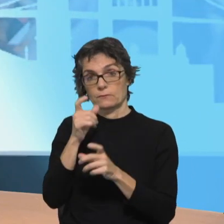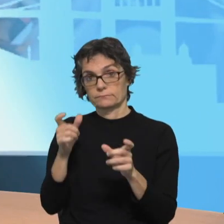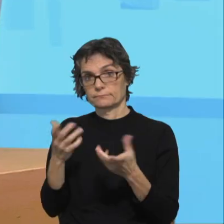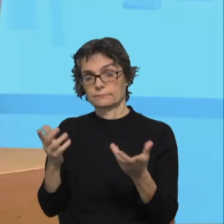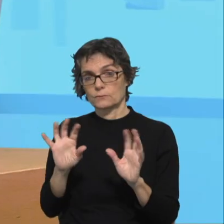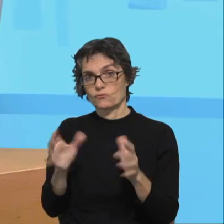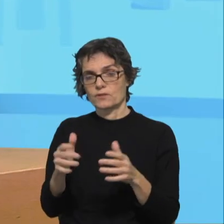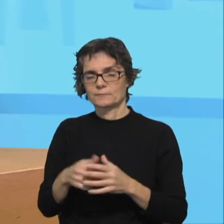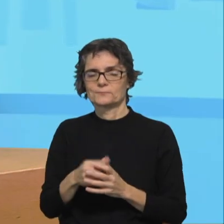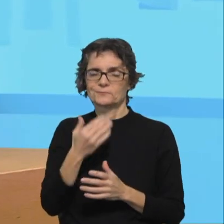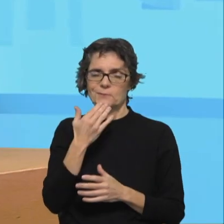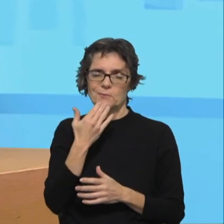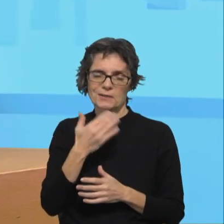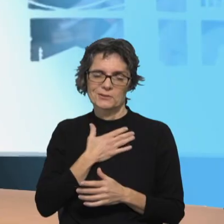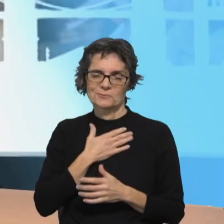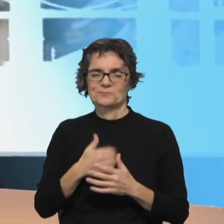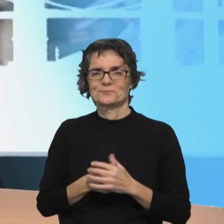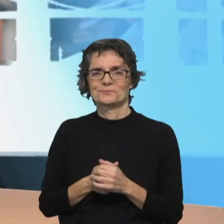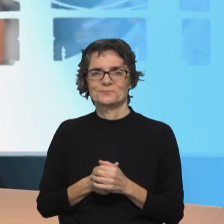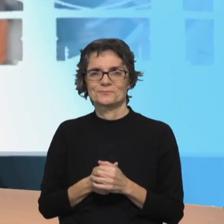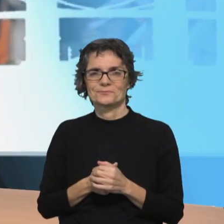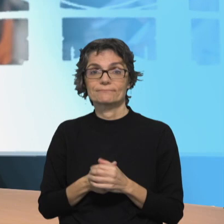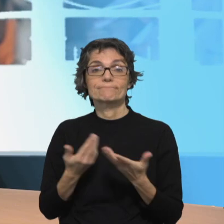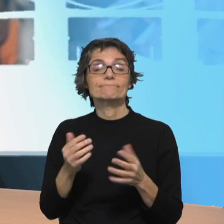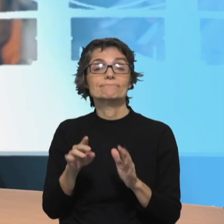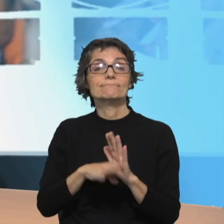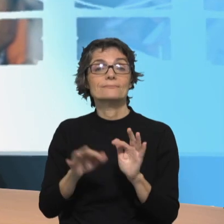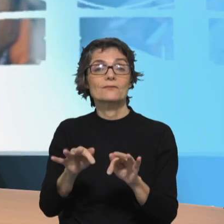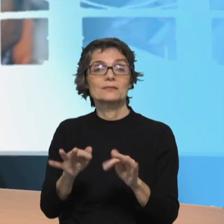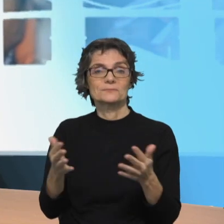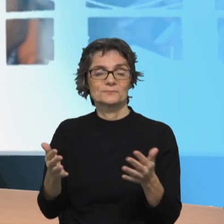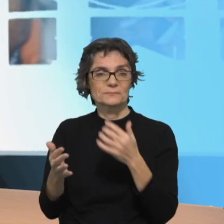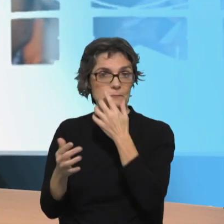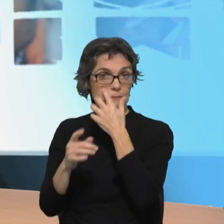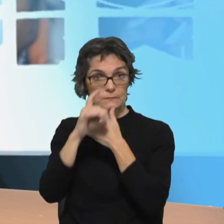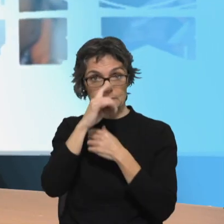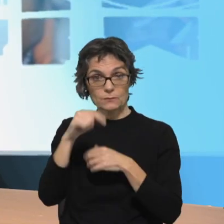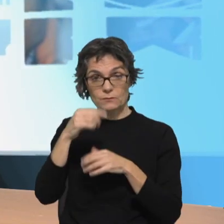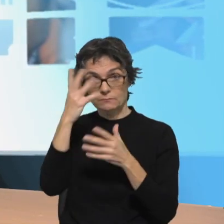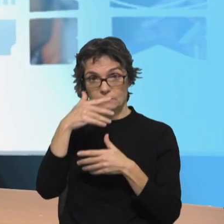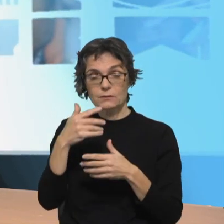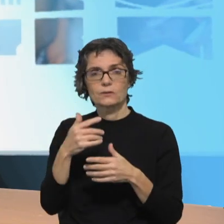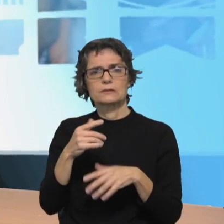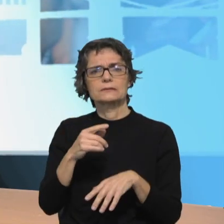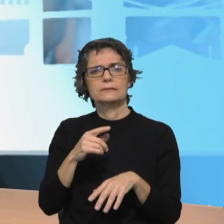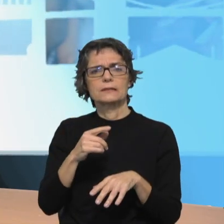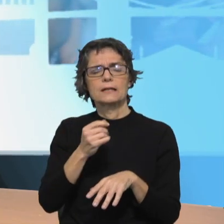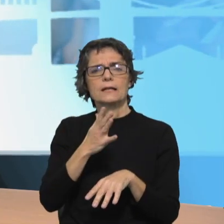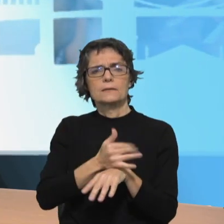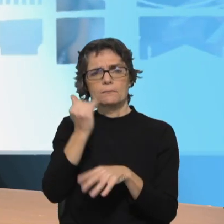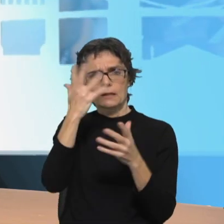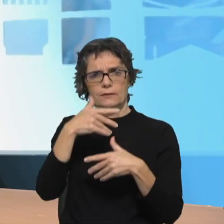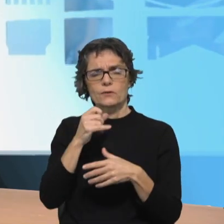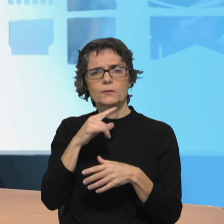Muito obrigado. Nada, nós agradecemos. Nós ficamos por aqui. Eu recordo que esta noite, poucos minutos após a meia-noite,